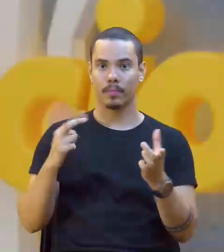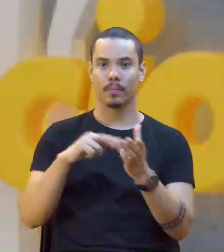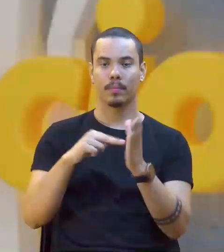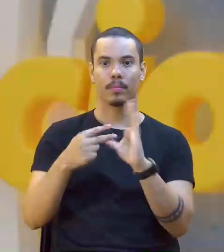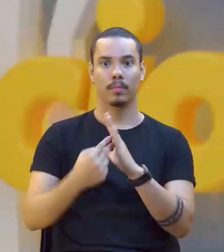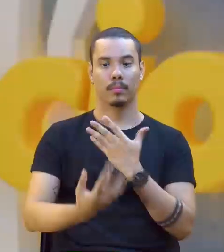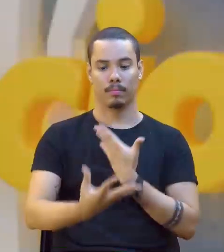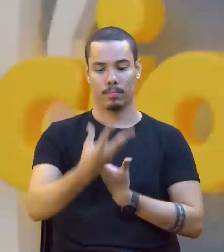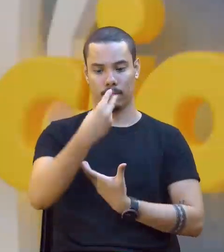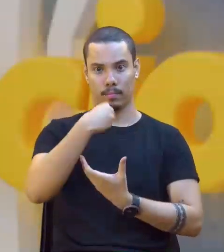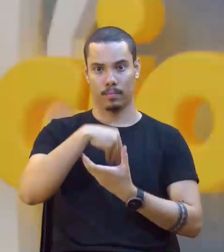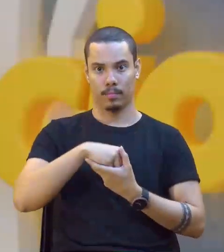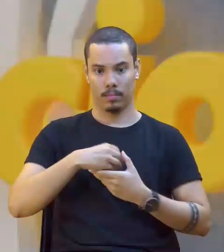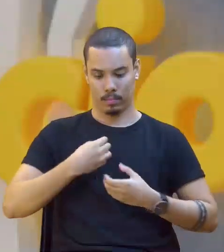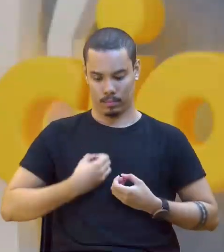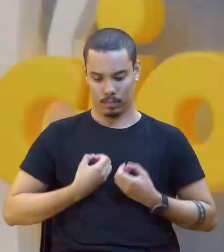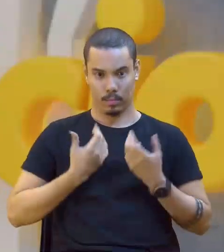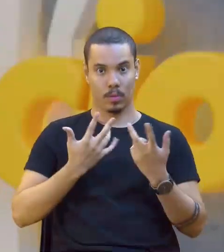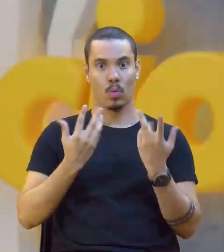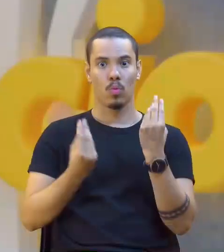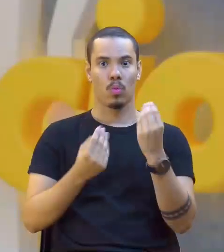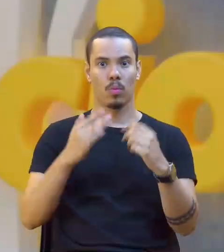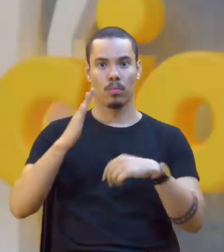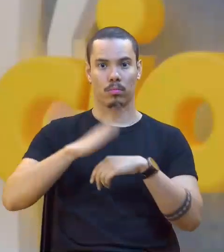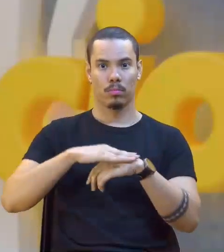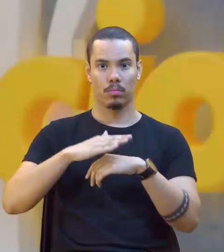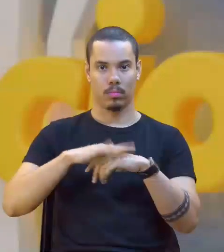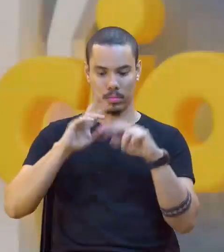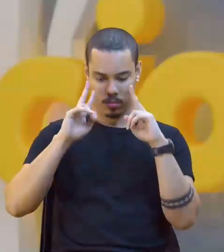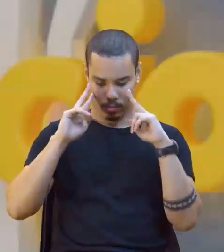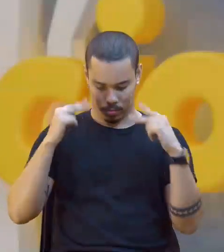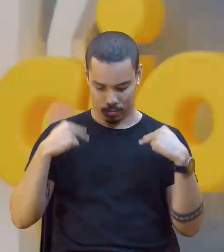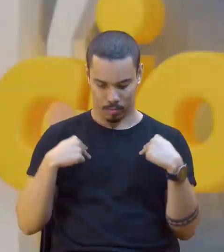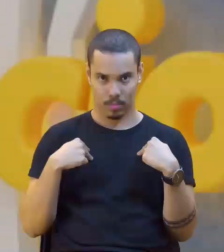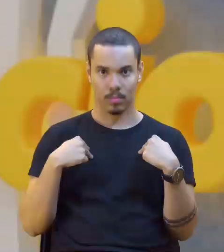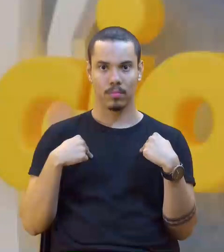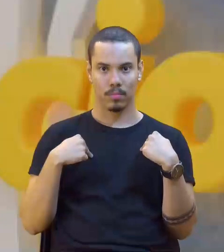dentro. É como eu me enxergo, né?